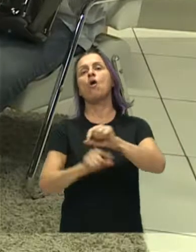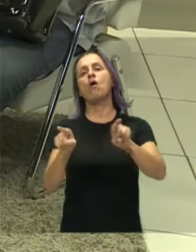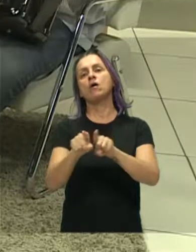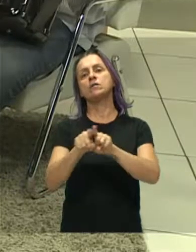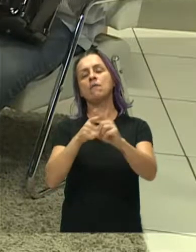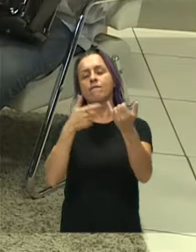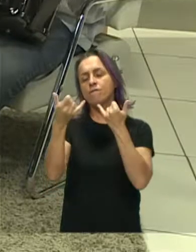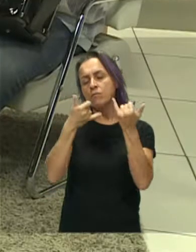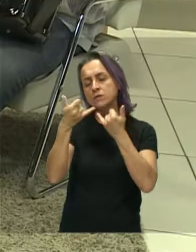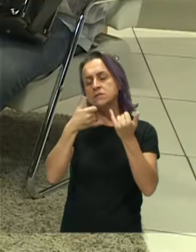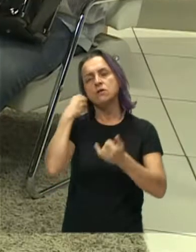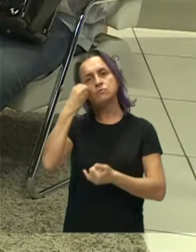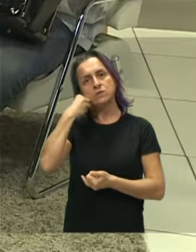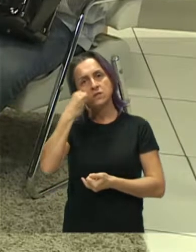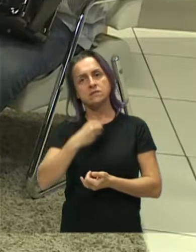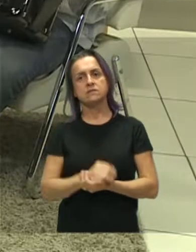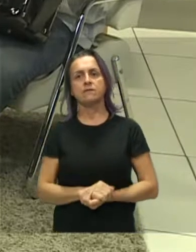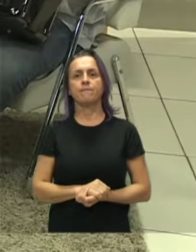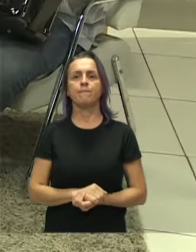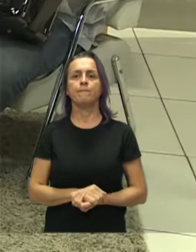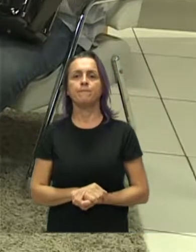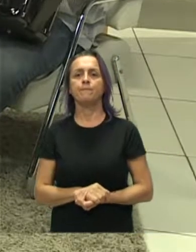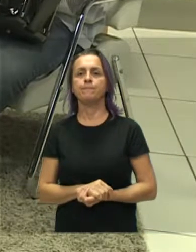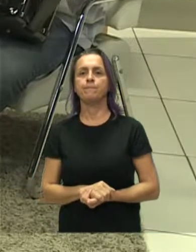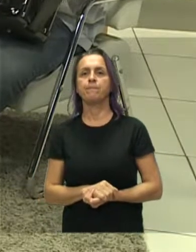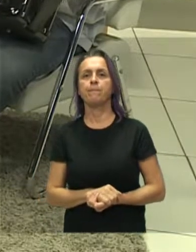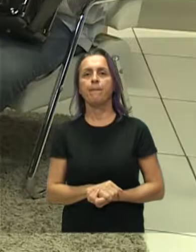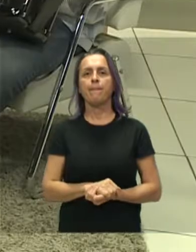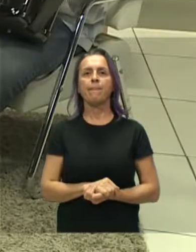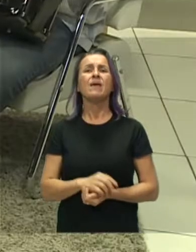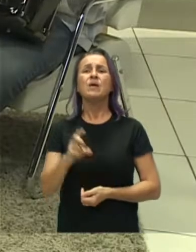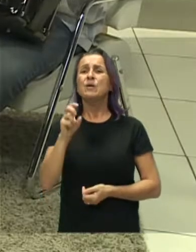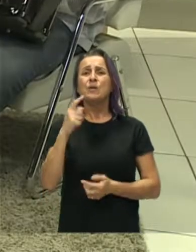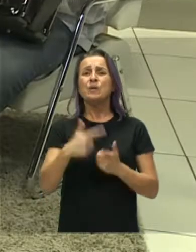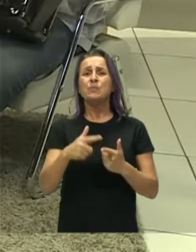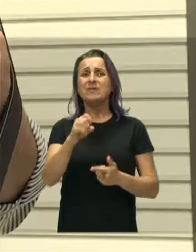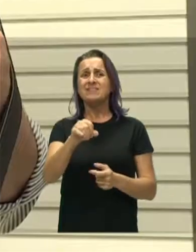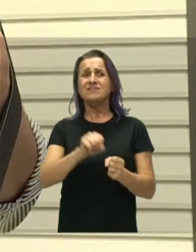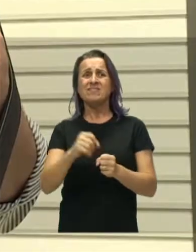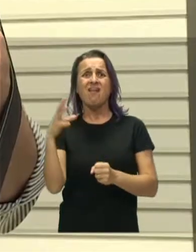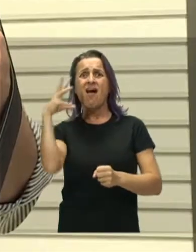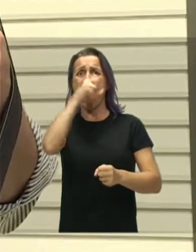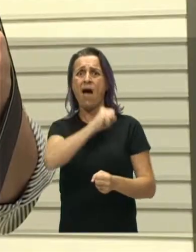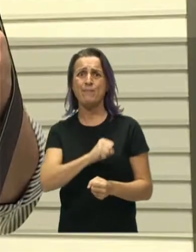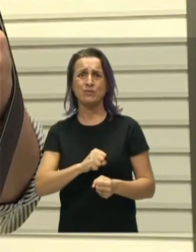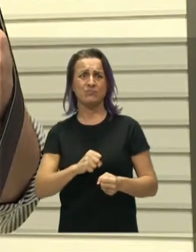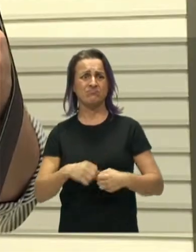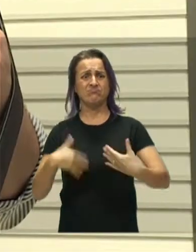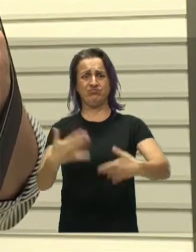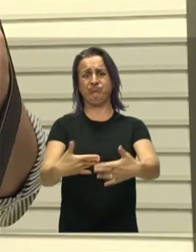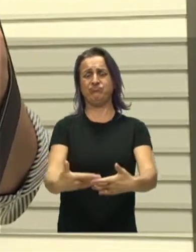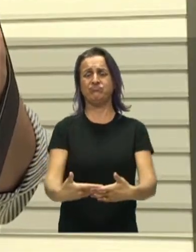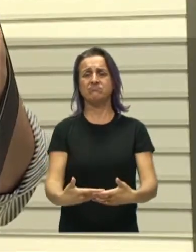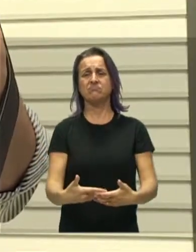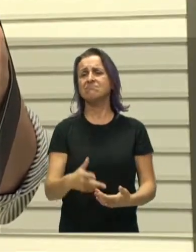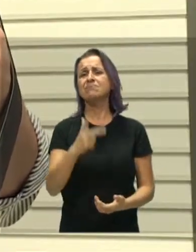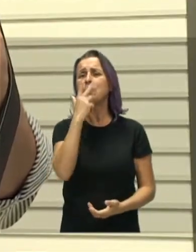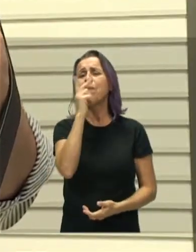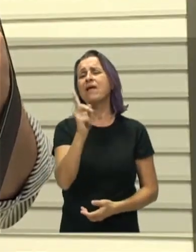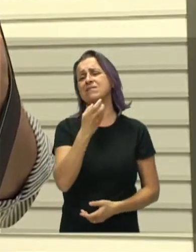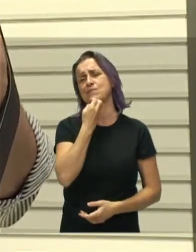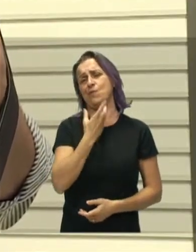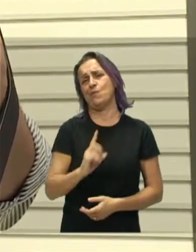Também. Nada que é feito assim a toque de caixa me parece que fique bom, principalmente no que tange a